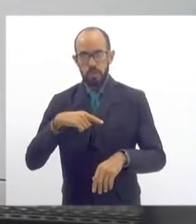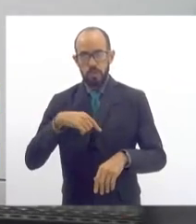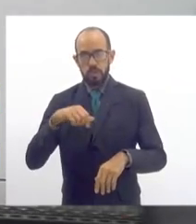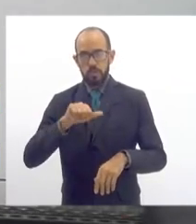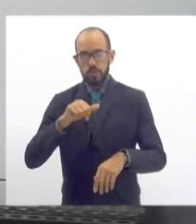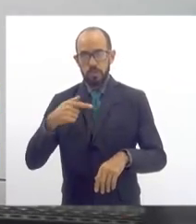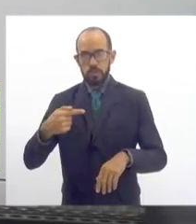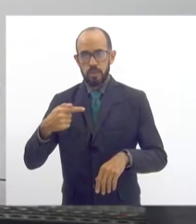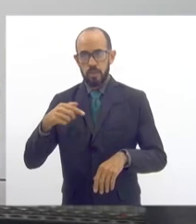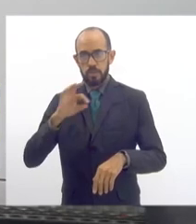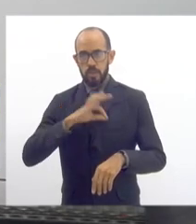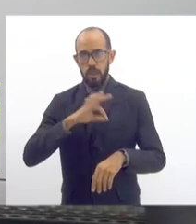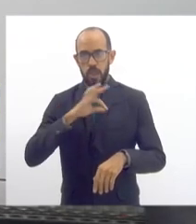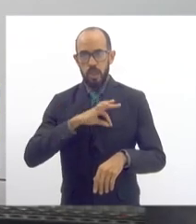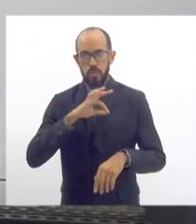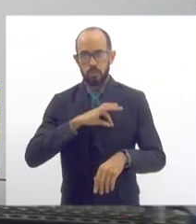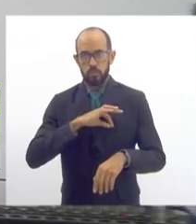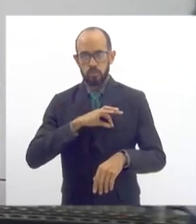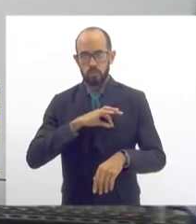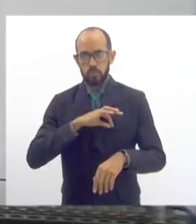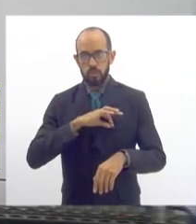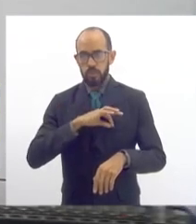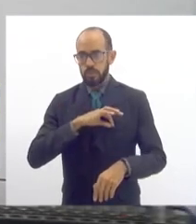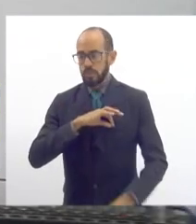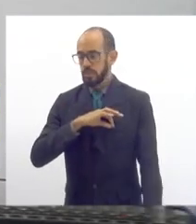salários. De qualquer maneira,